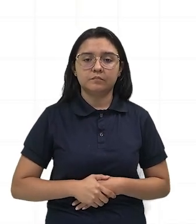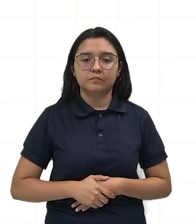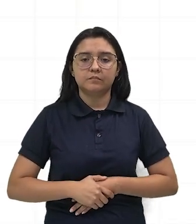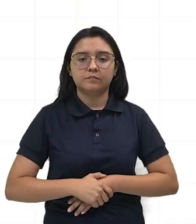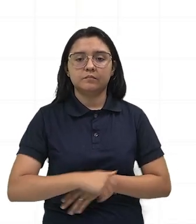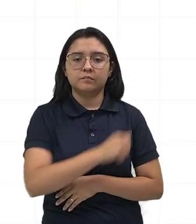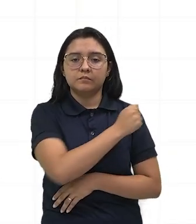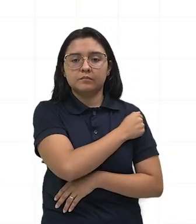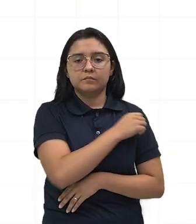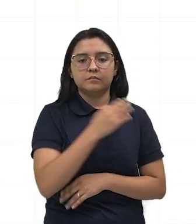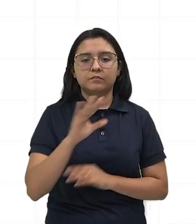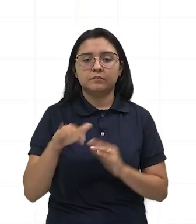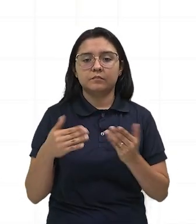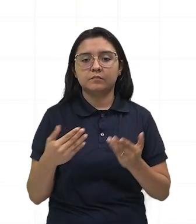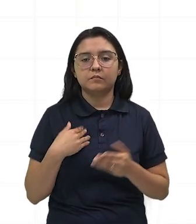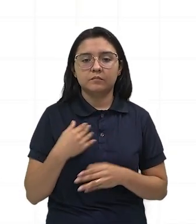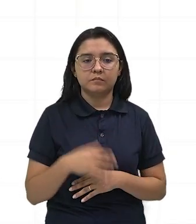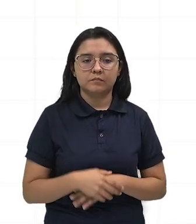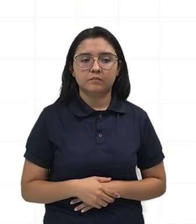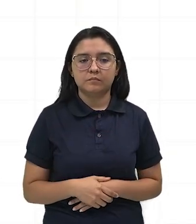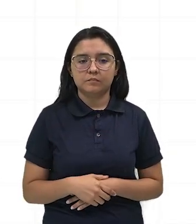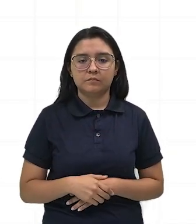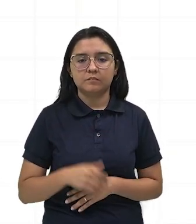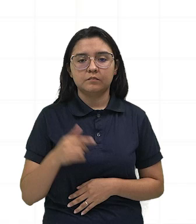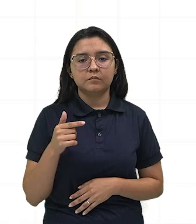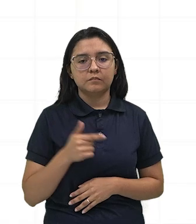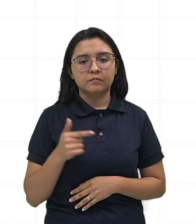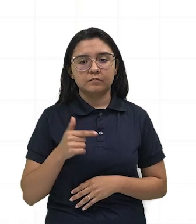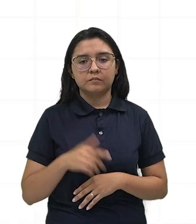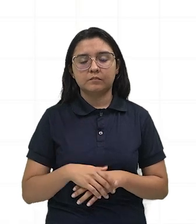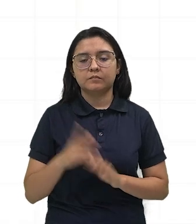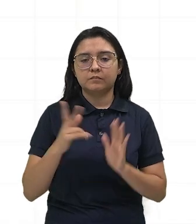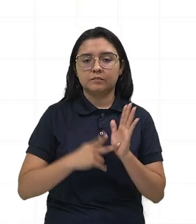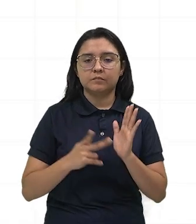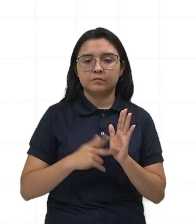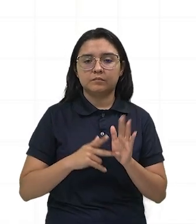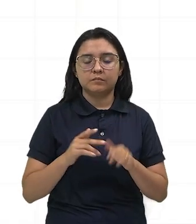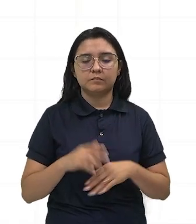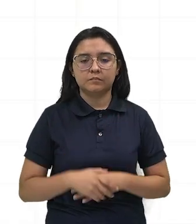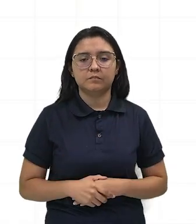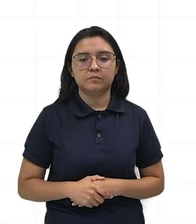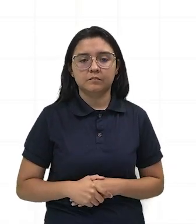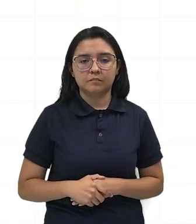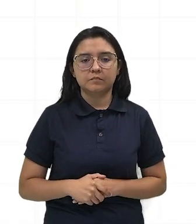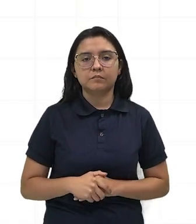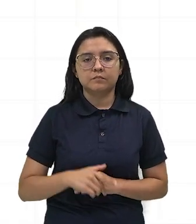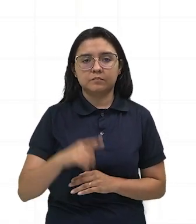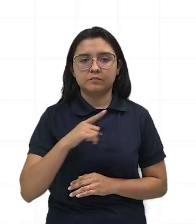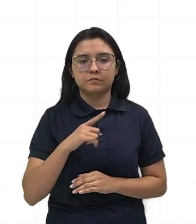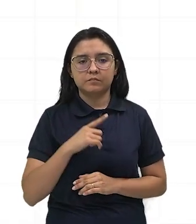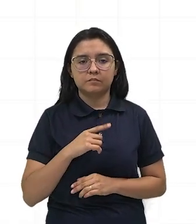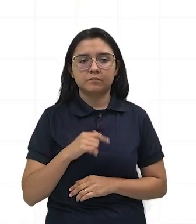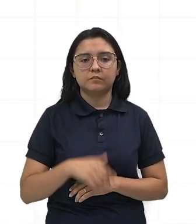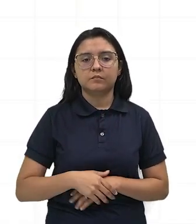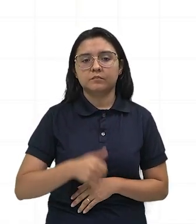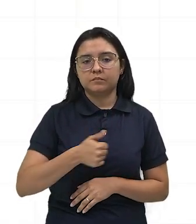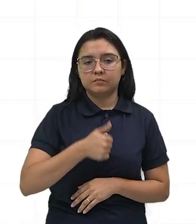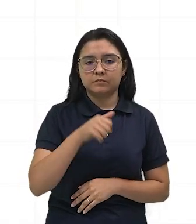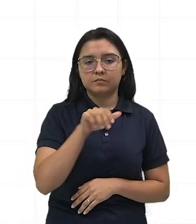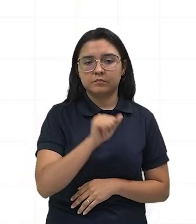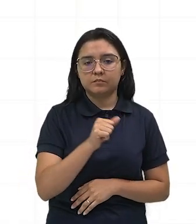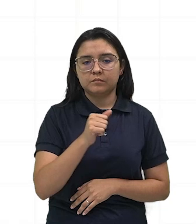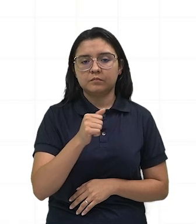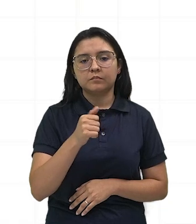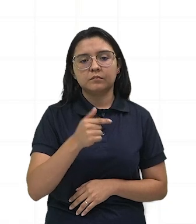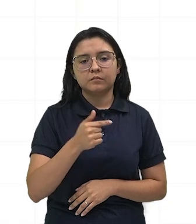a segunda nota de matemática do aluno C? O aluno C, a gente já sabe, ó, que foi colocado em ordem, né? Primeira coluna é o